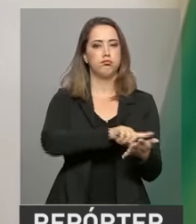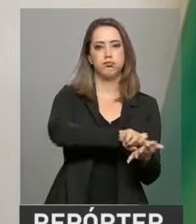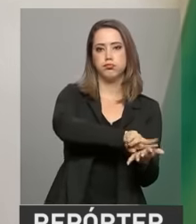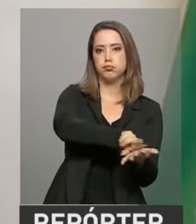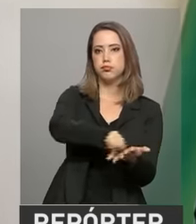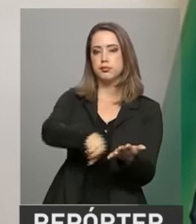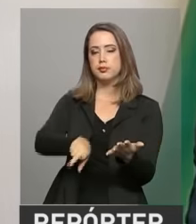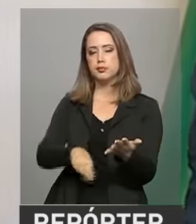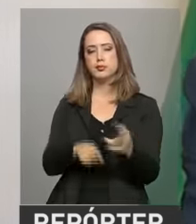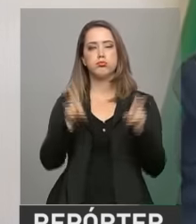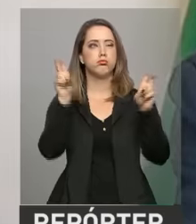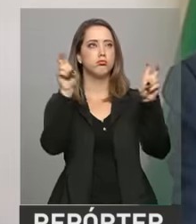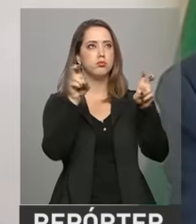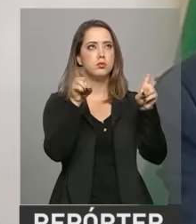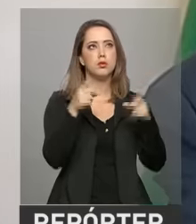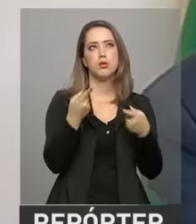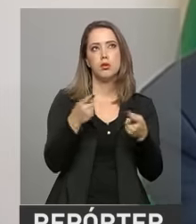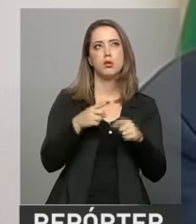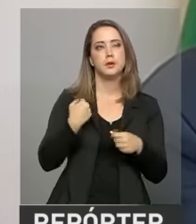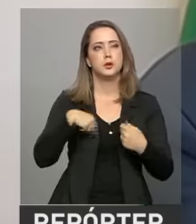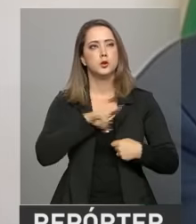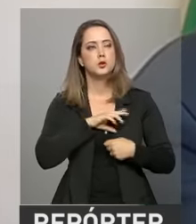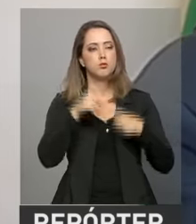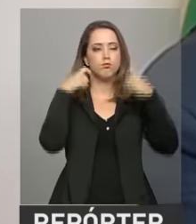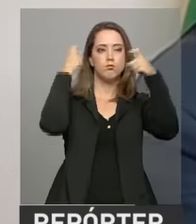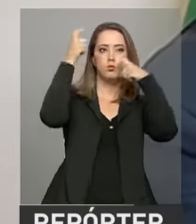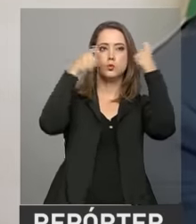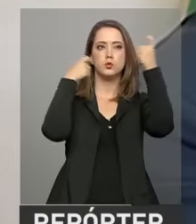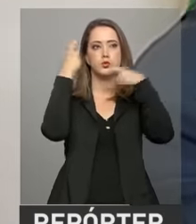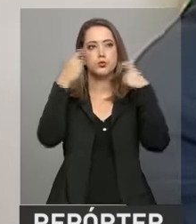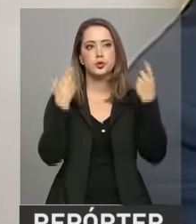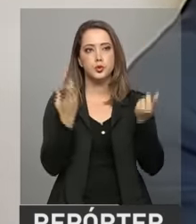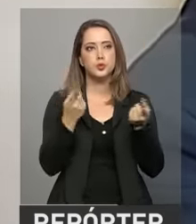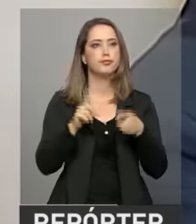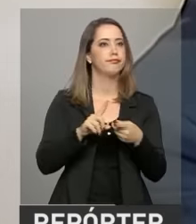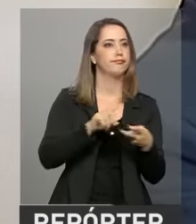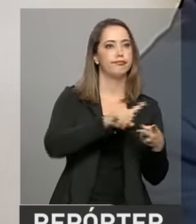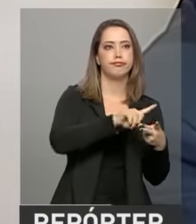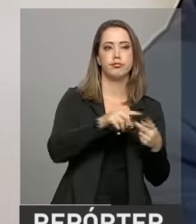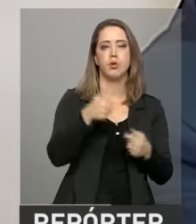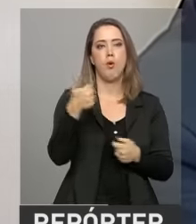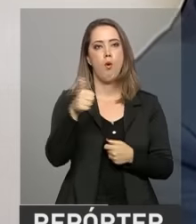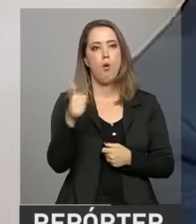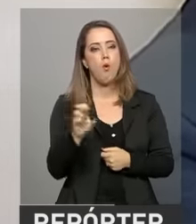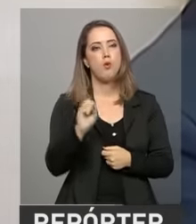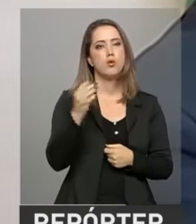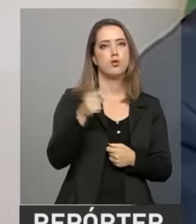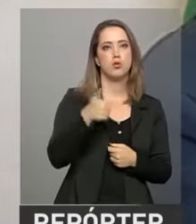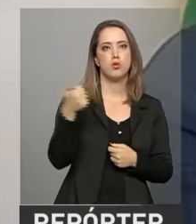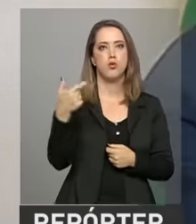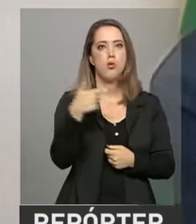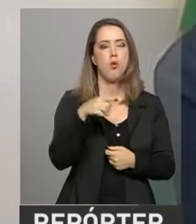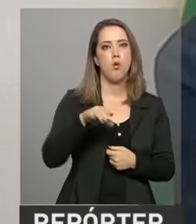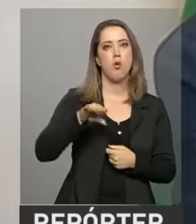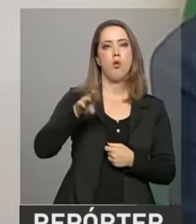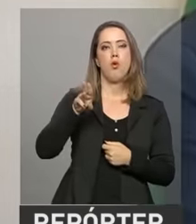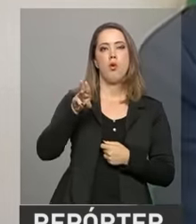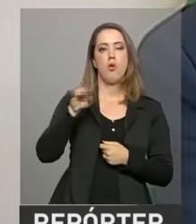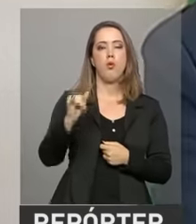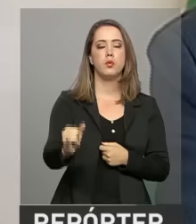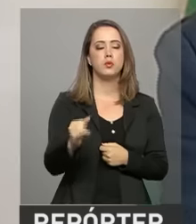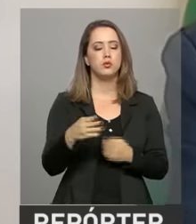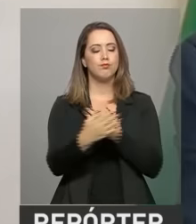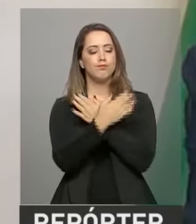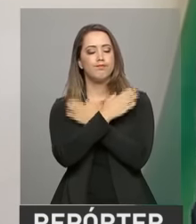preocupam muito muito muito agudamente os brasileiros não preciso dizer dos 11 ou 12 milhões de desempregados que hoje